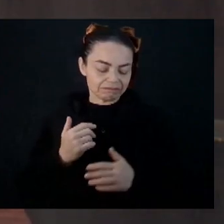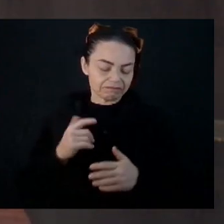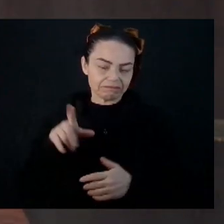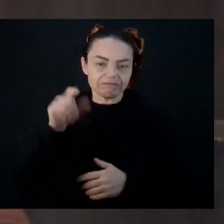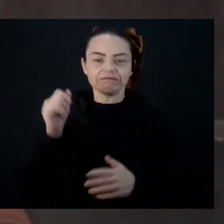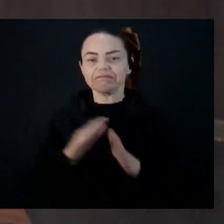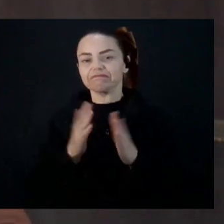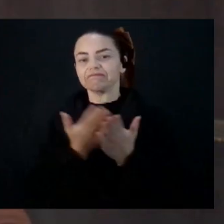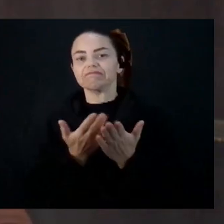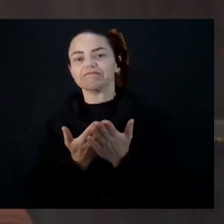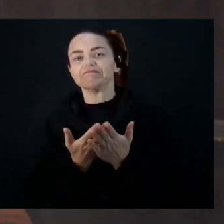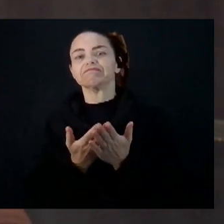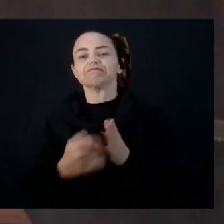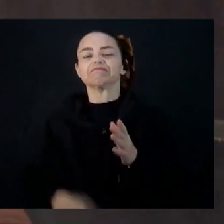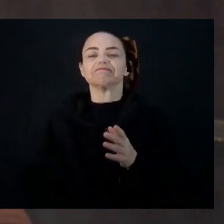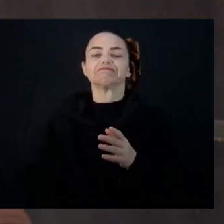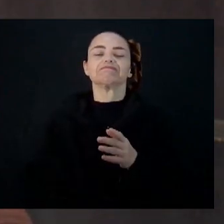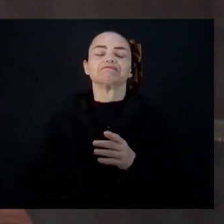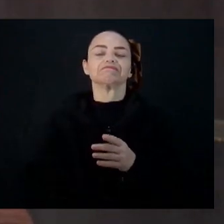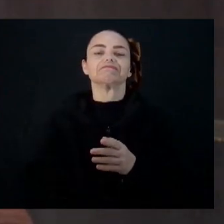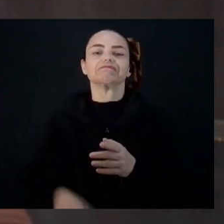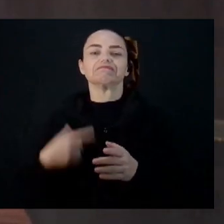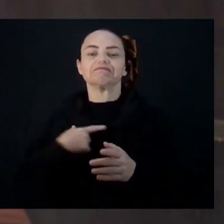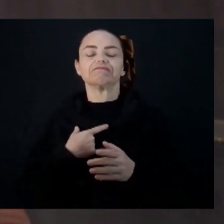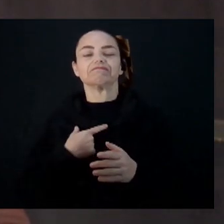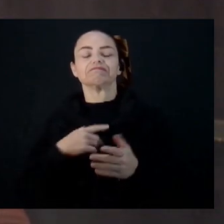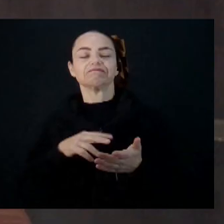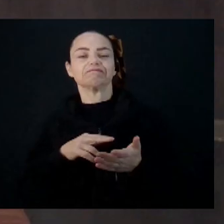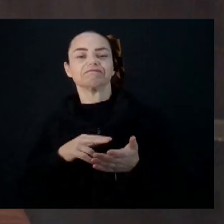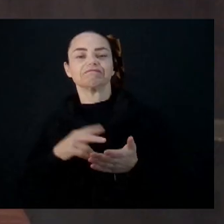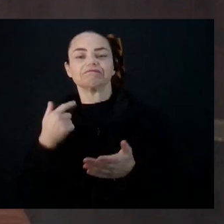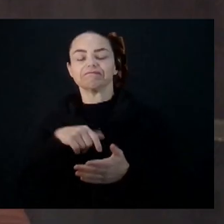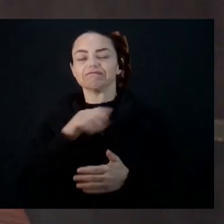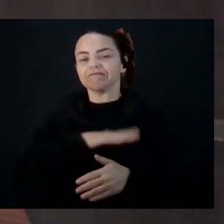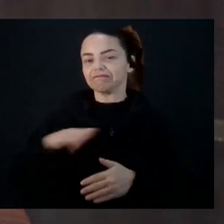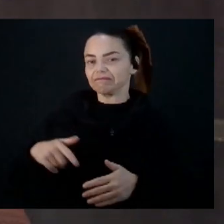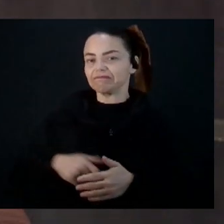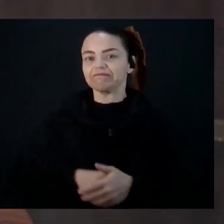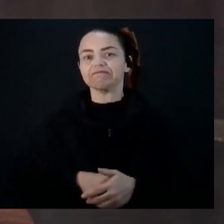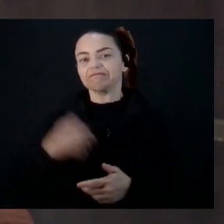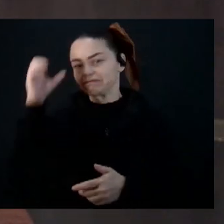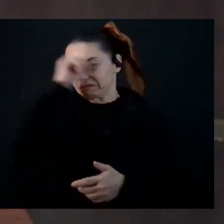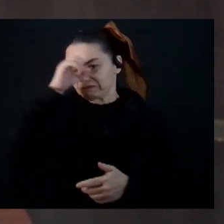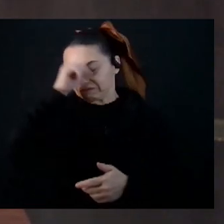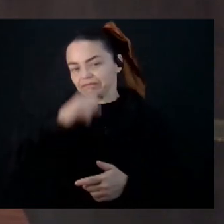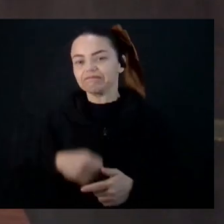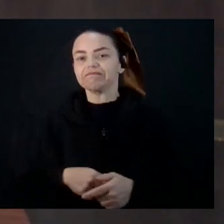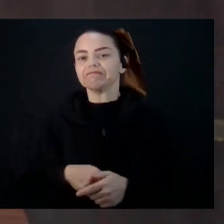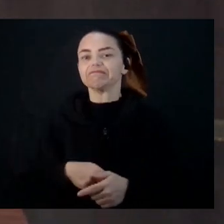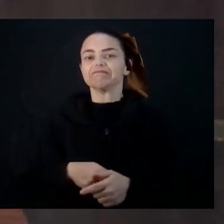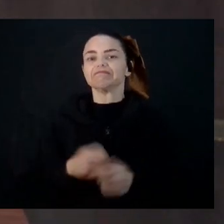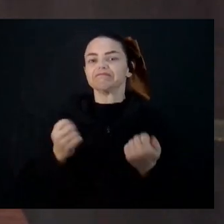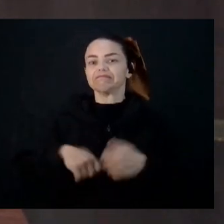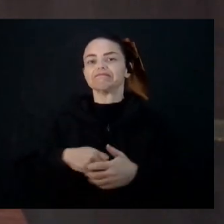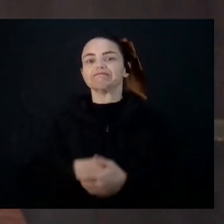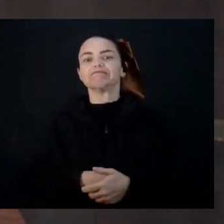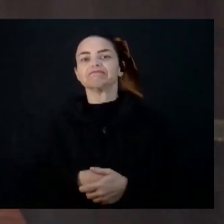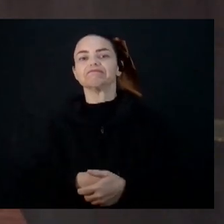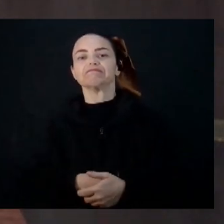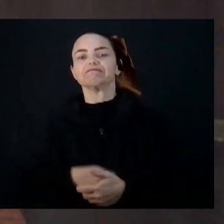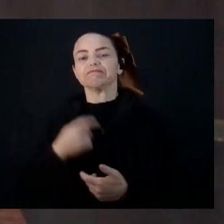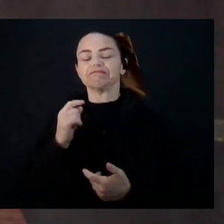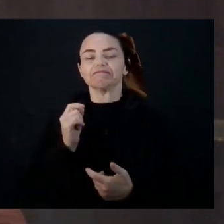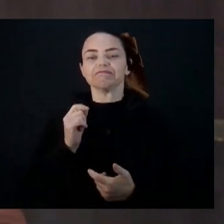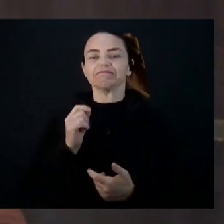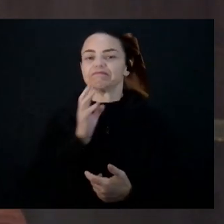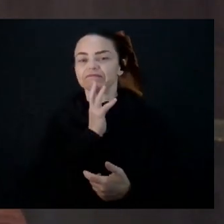precisa, sim, ter a ver com essa parte do que a criança vai aprender, mas a gente poderia fazer um checklist de, primeiro, conhecer seu